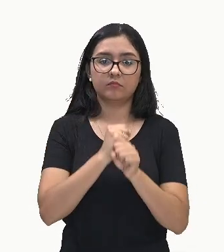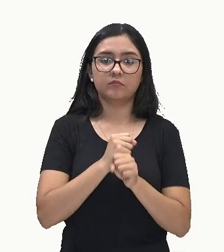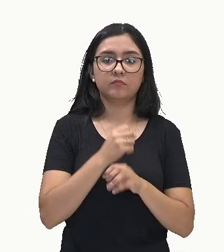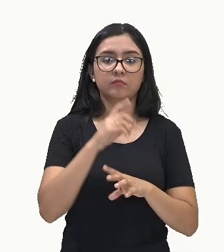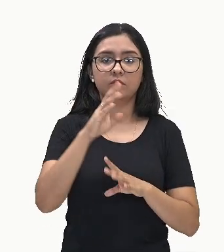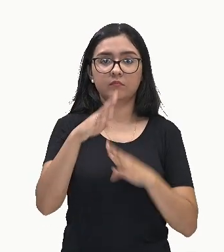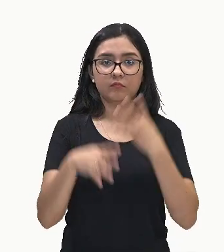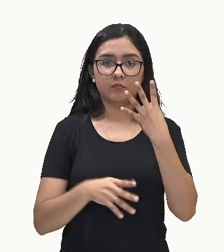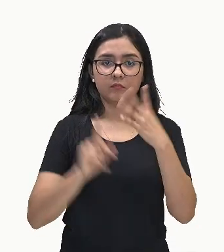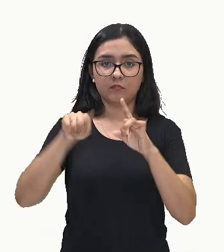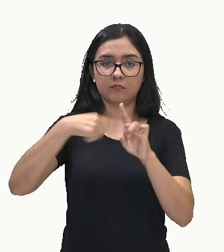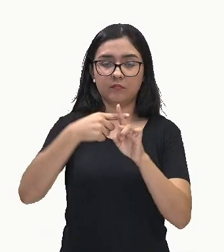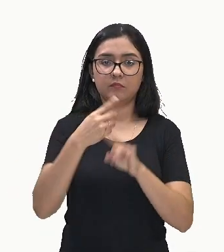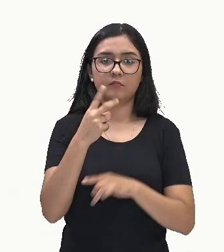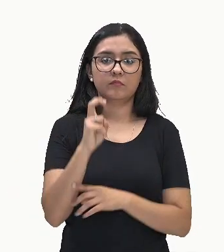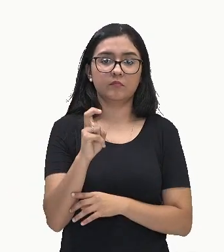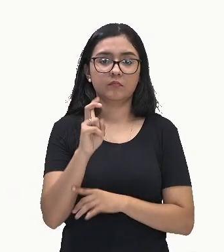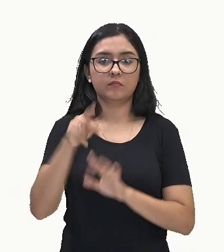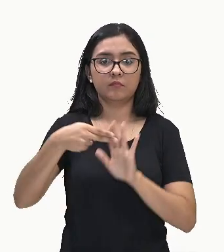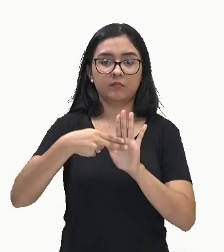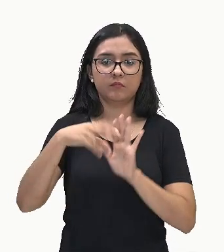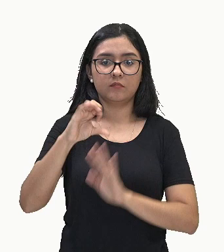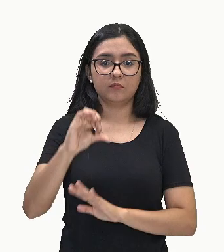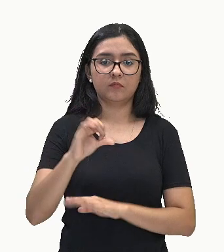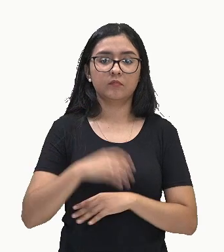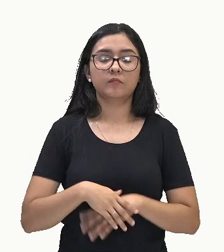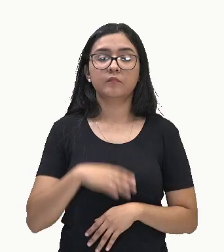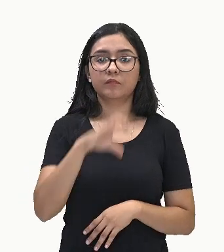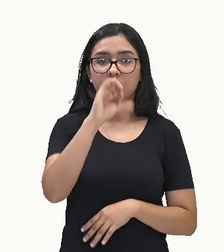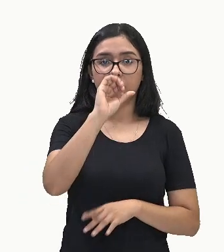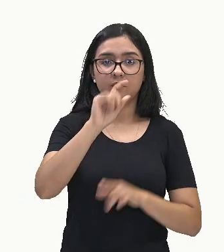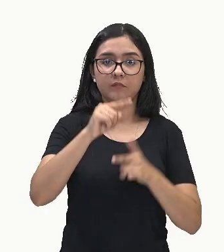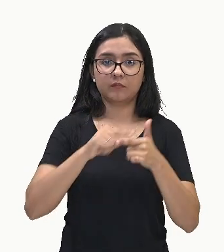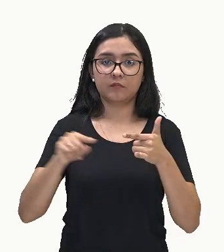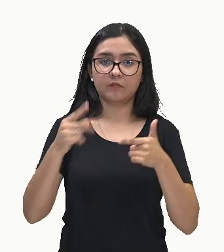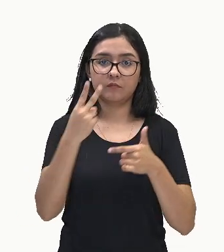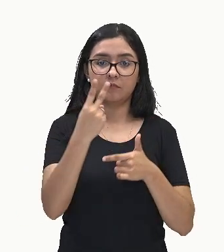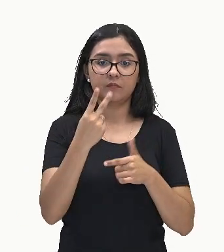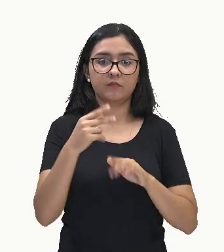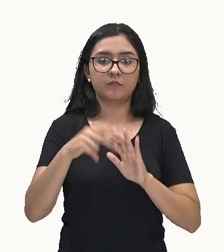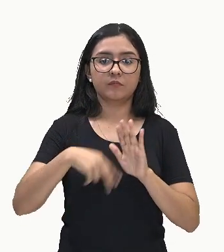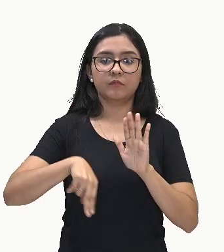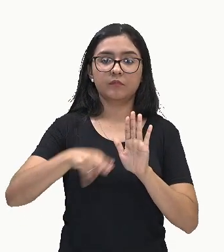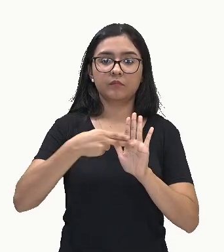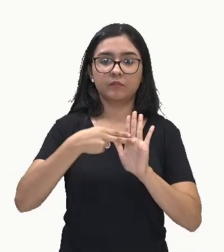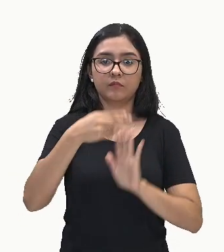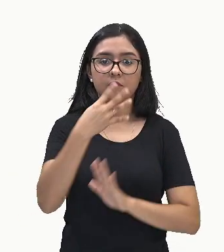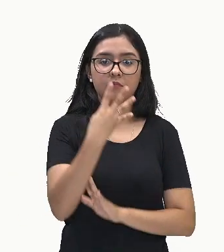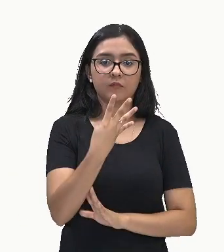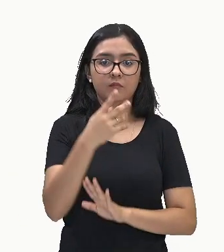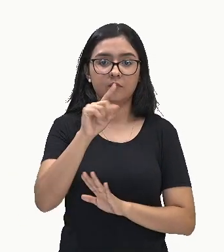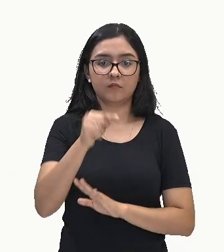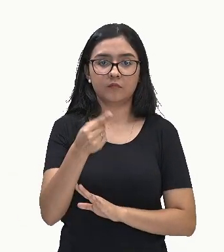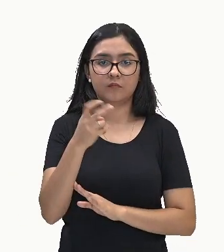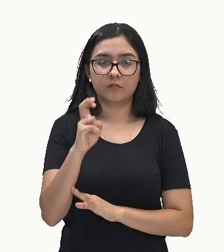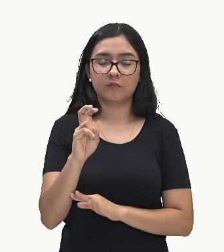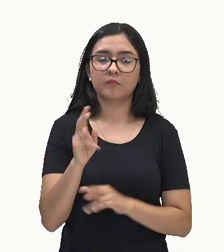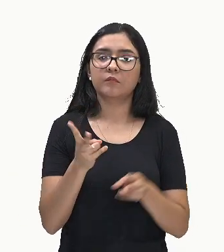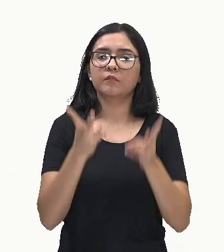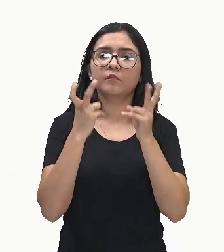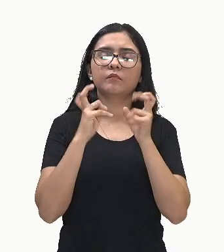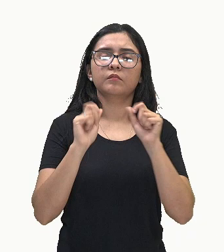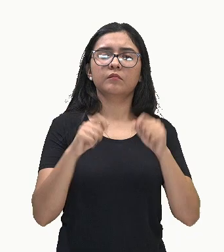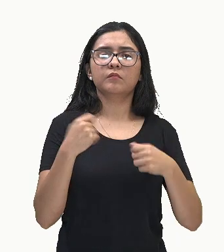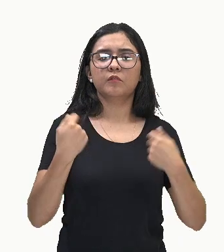5 dá 9 9 di 2 4,5 Observe que é não é necessário né não